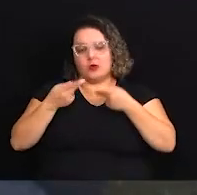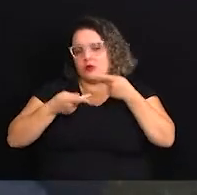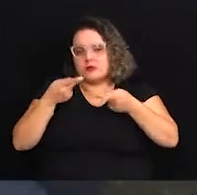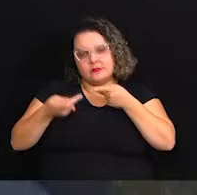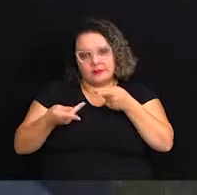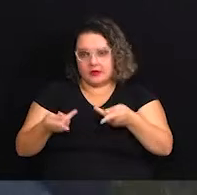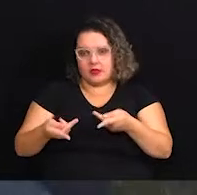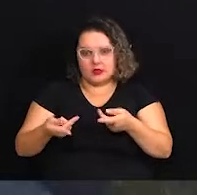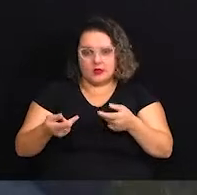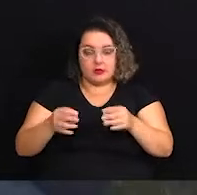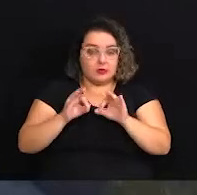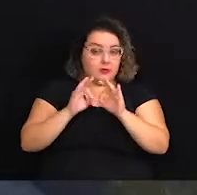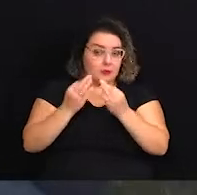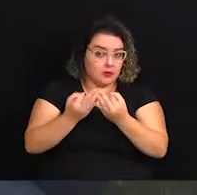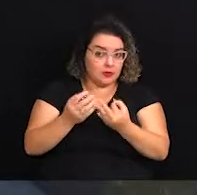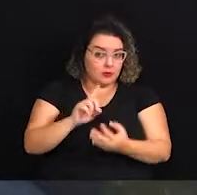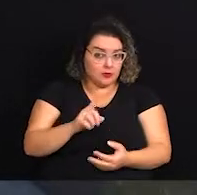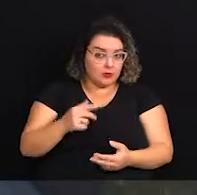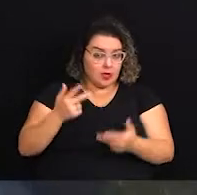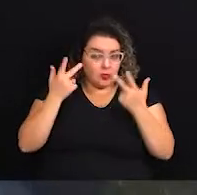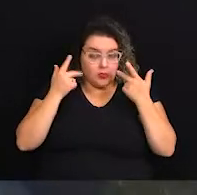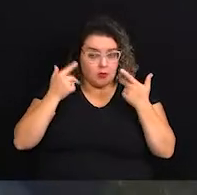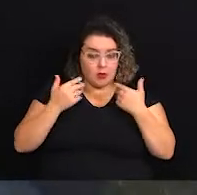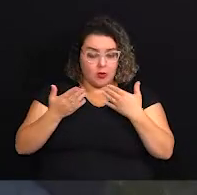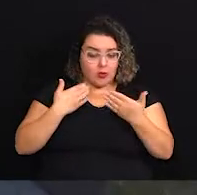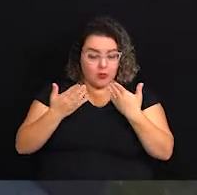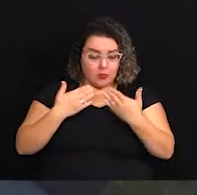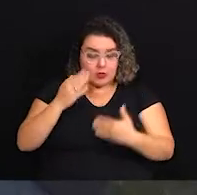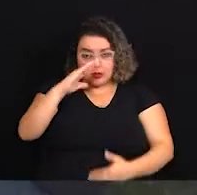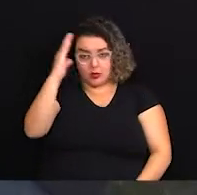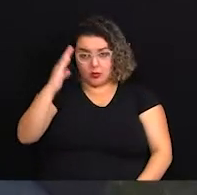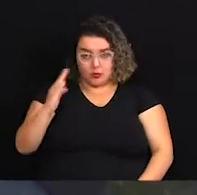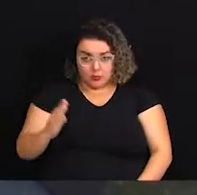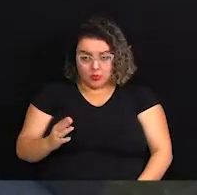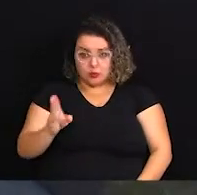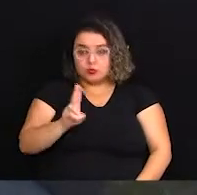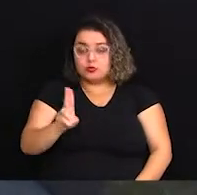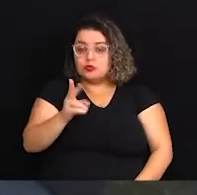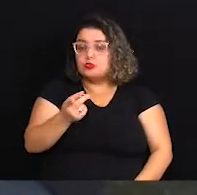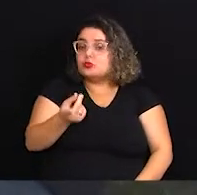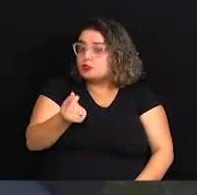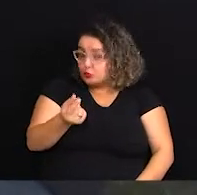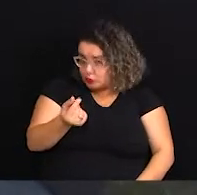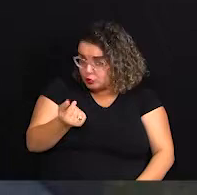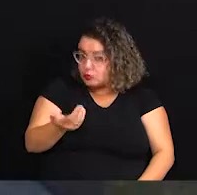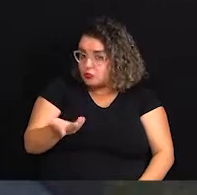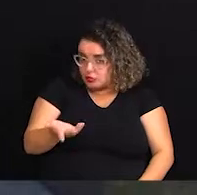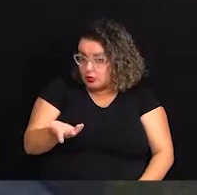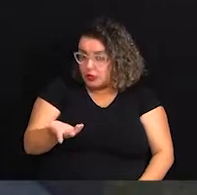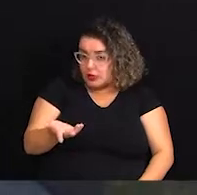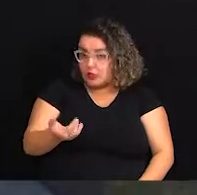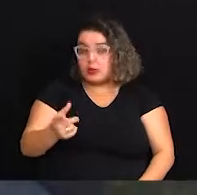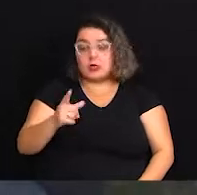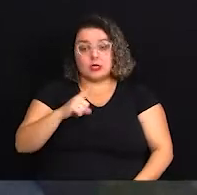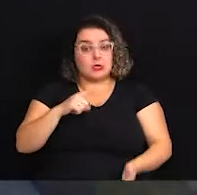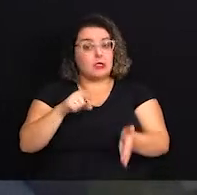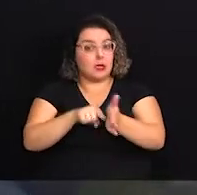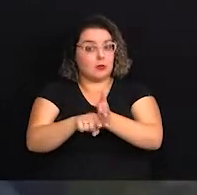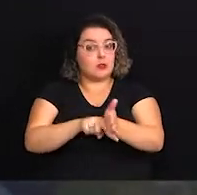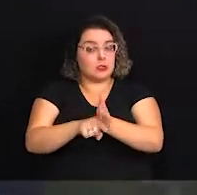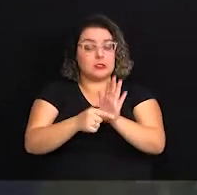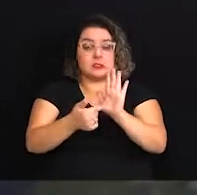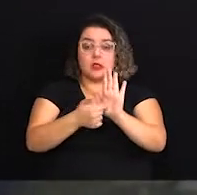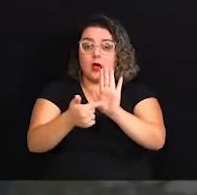comum aqui no Brasil as pessoas conversarem a respeito do uso do dinheiro. E a gente tem pesquisas